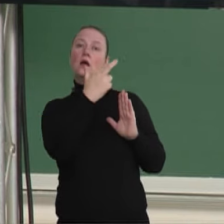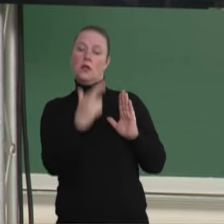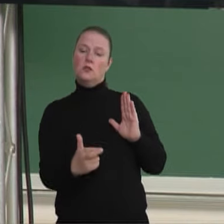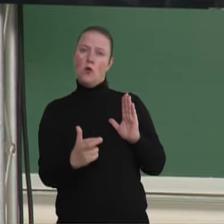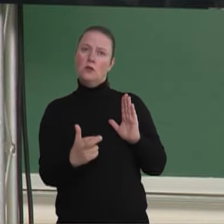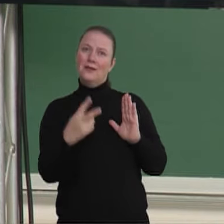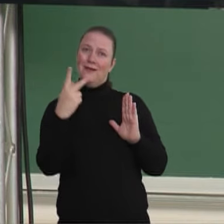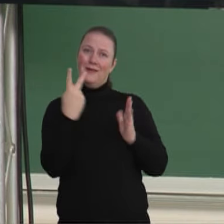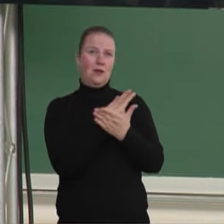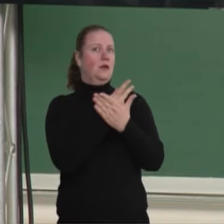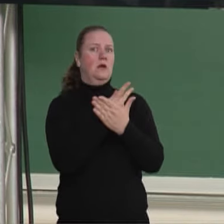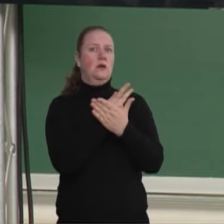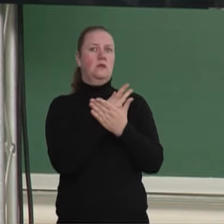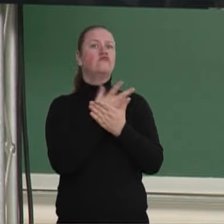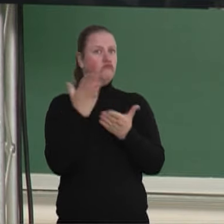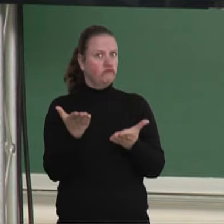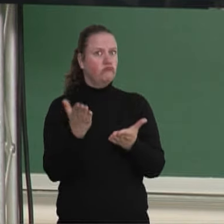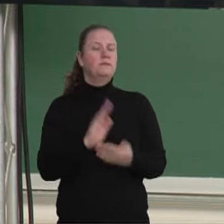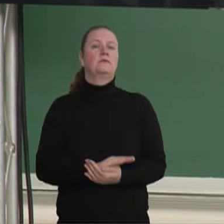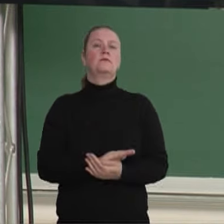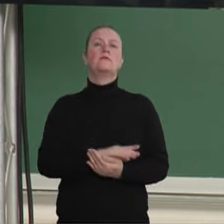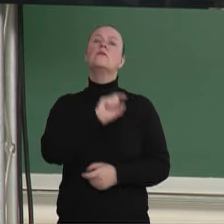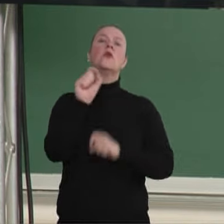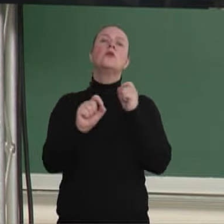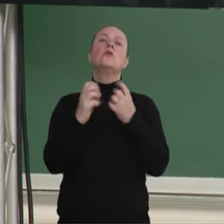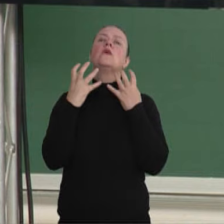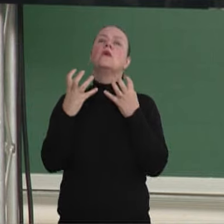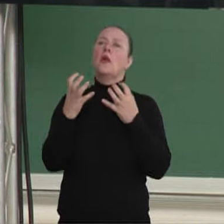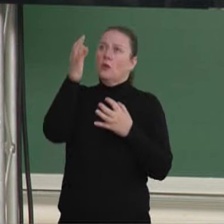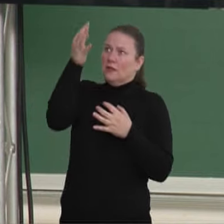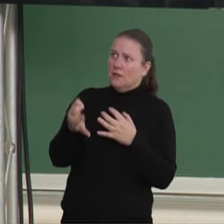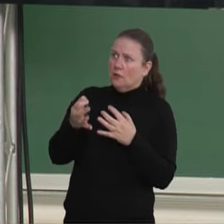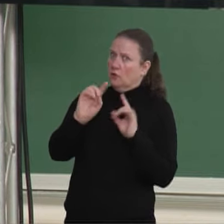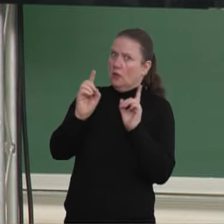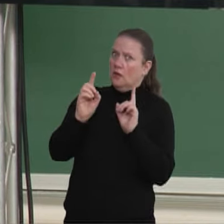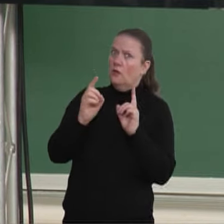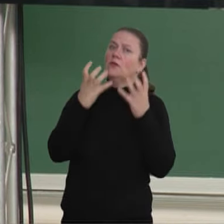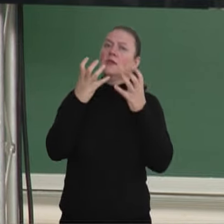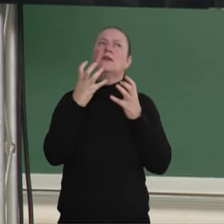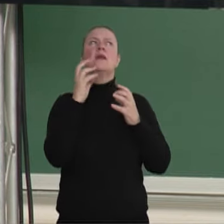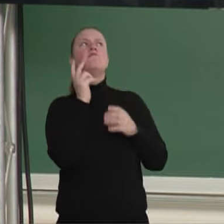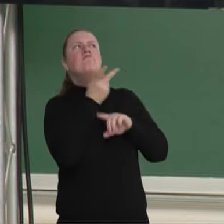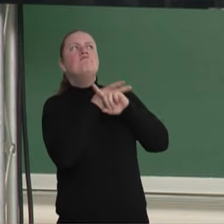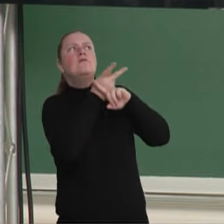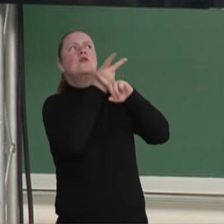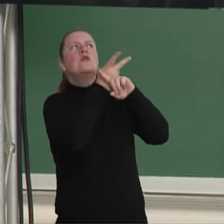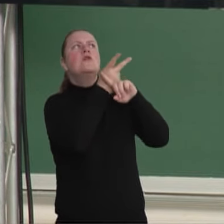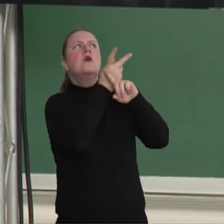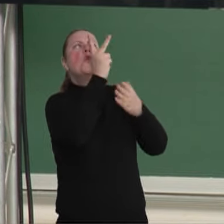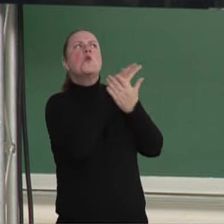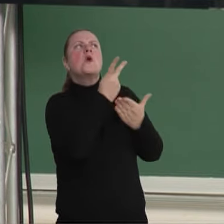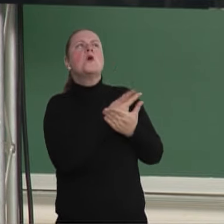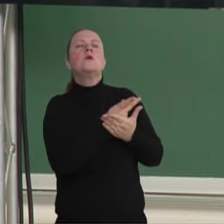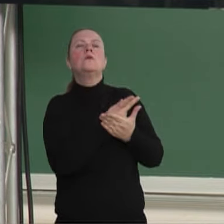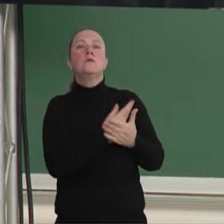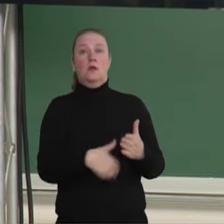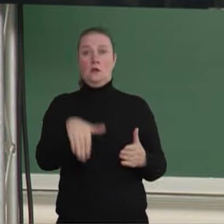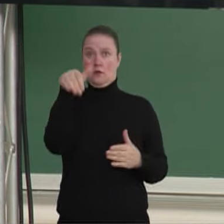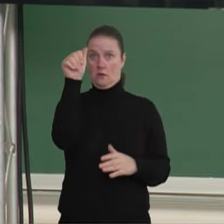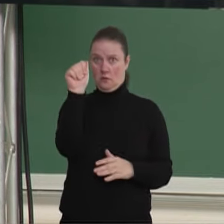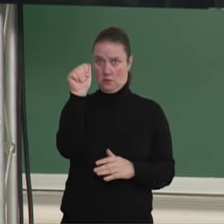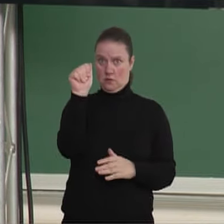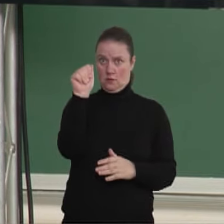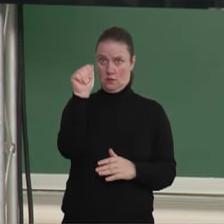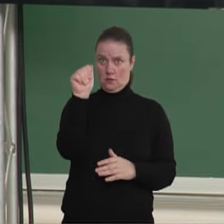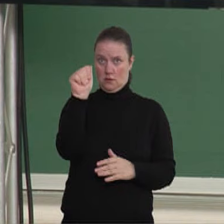isso, certo? Você não quer o que está certo, você quer o que está errado. Então, vamos analisar novamente. Na letra a convecção